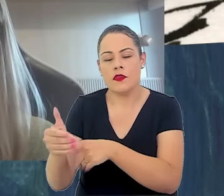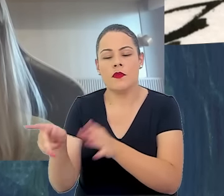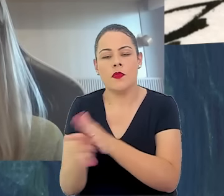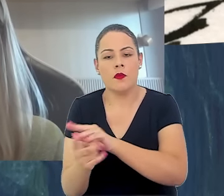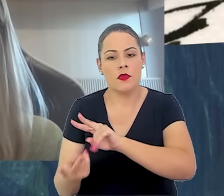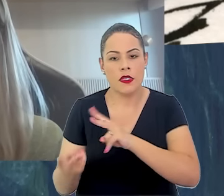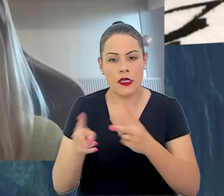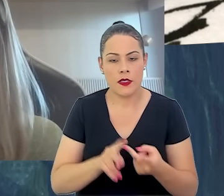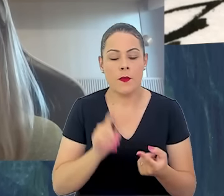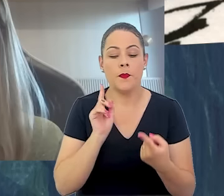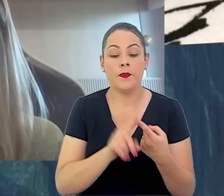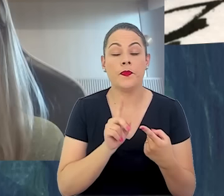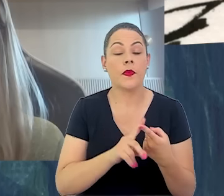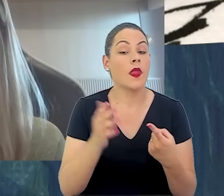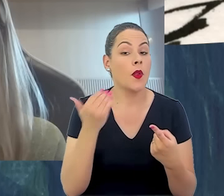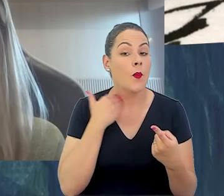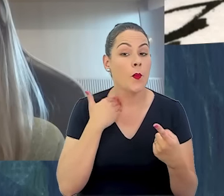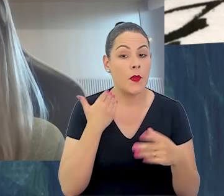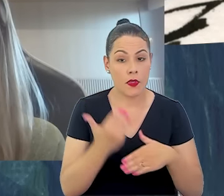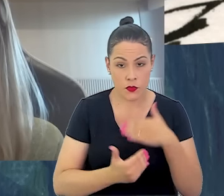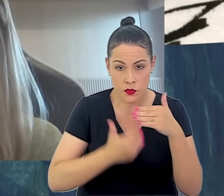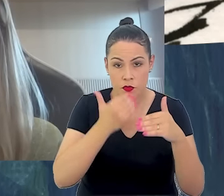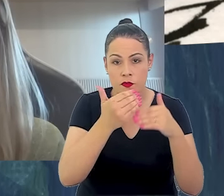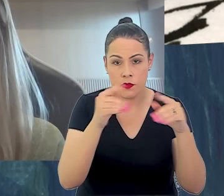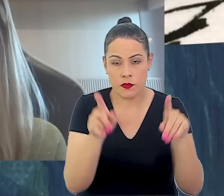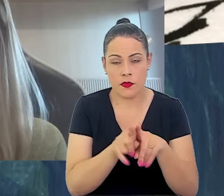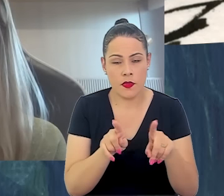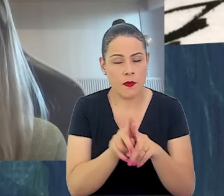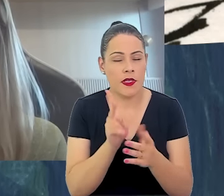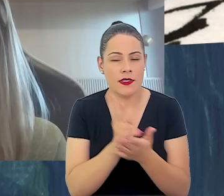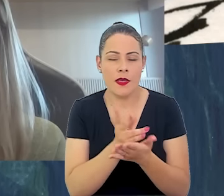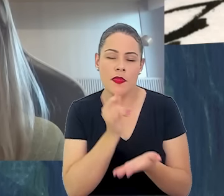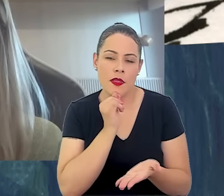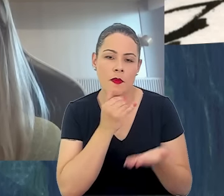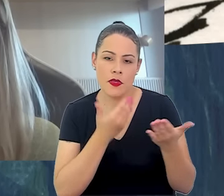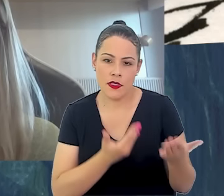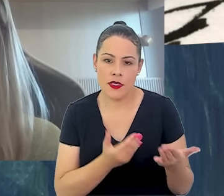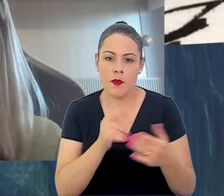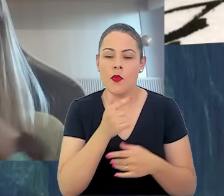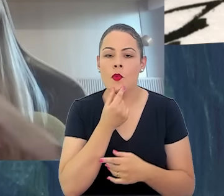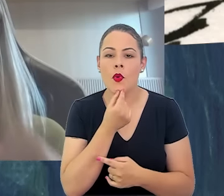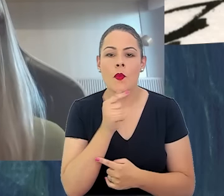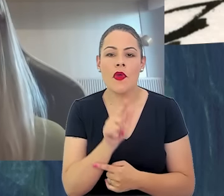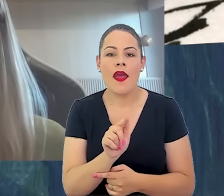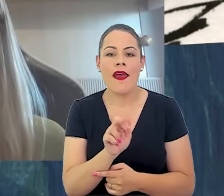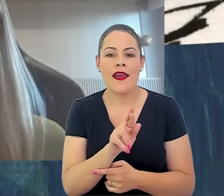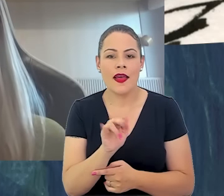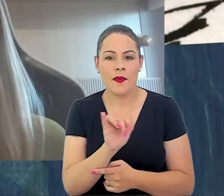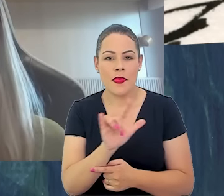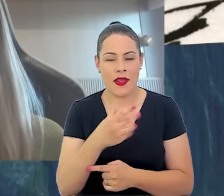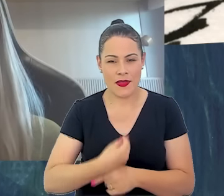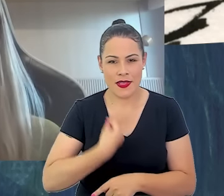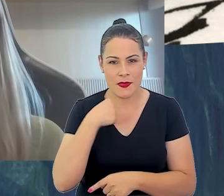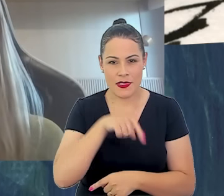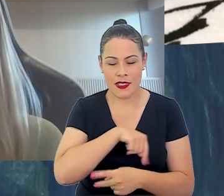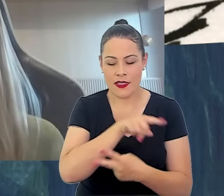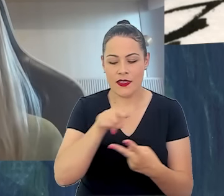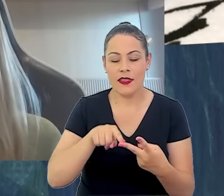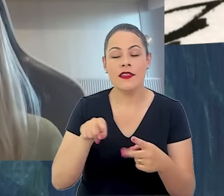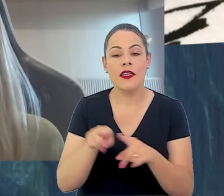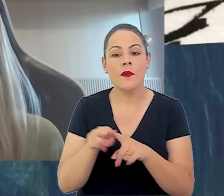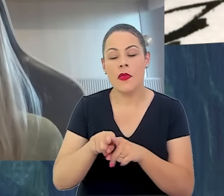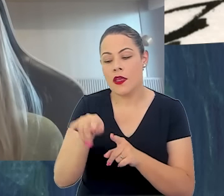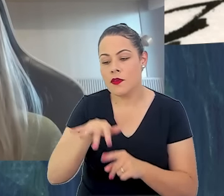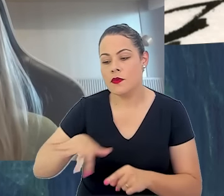transição. Um são os bancos de desenvolvimento, e temos aqui o Gabriel, e, obviamente, o